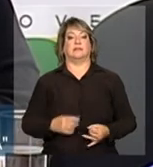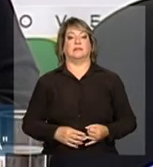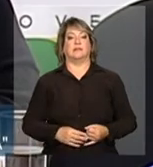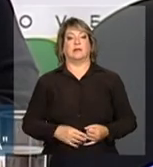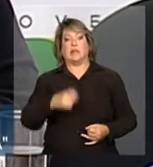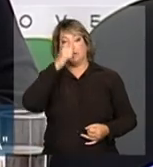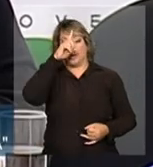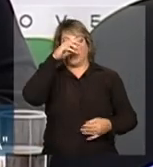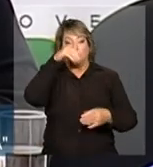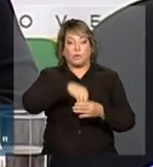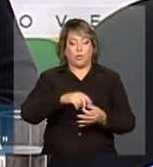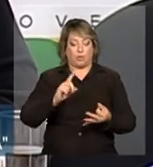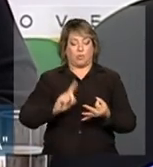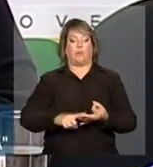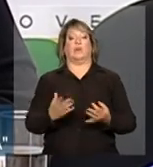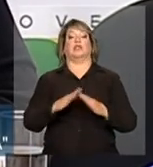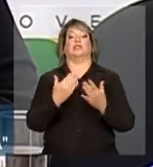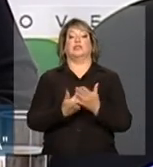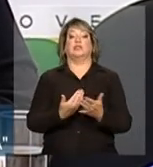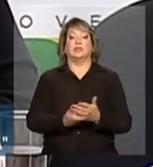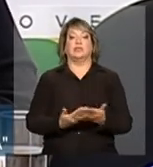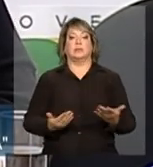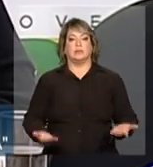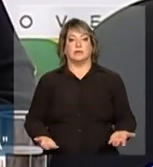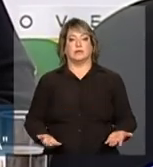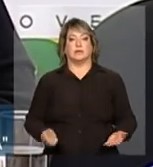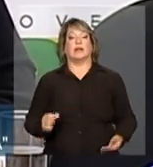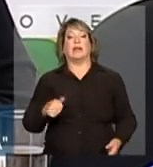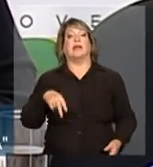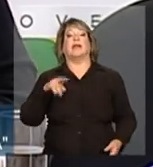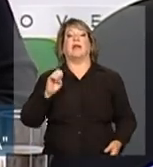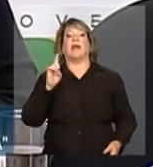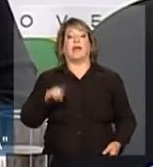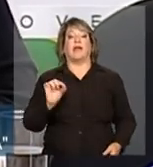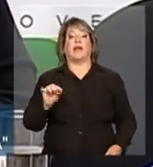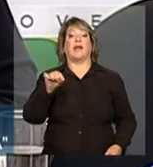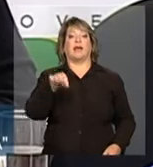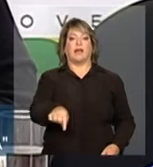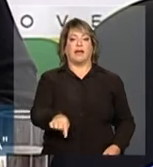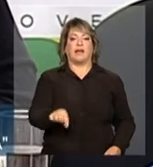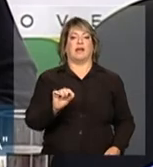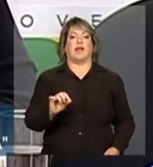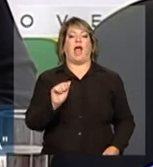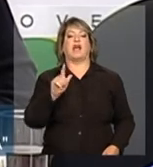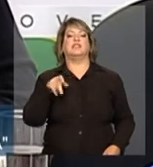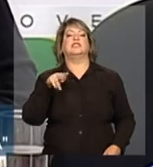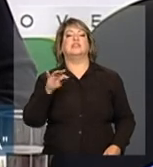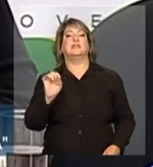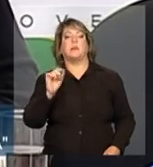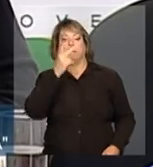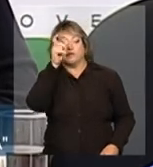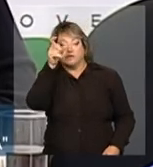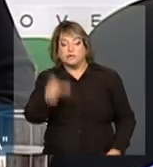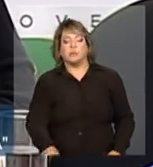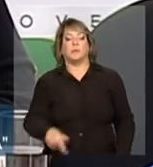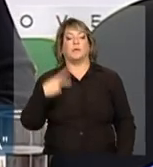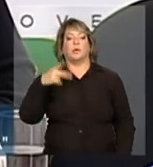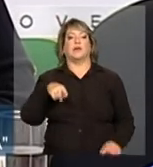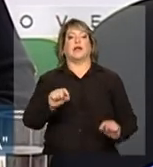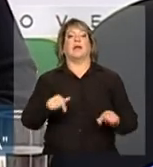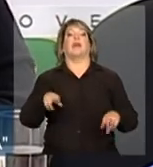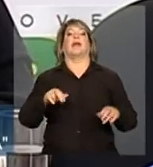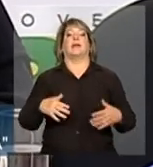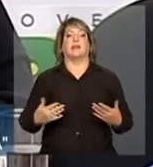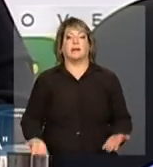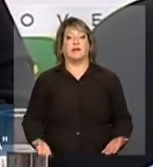no hospital, nas escolas. E quem é este agente político? Quem é esse ator